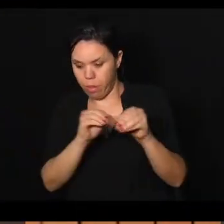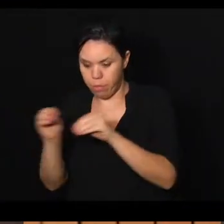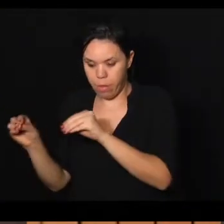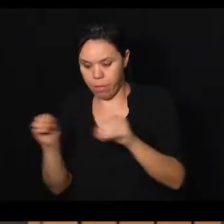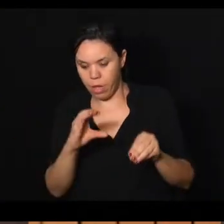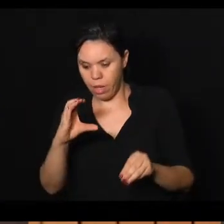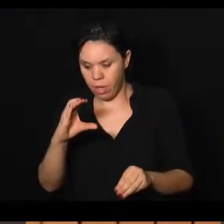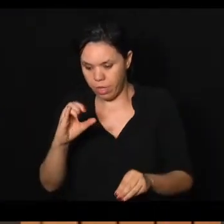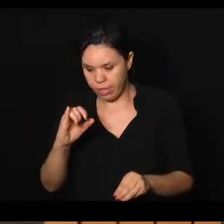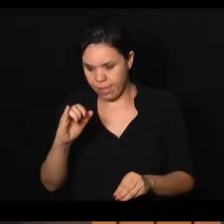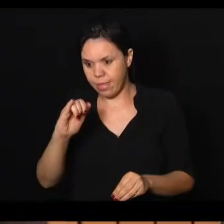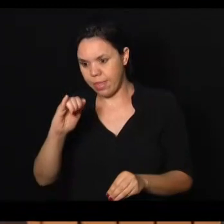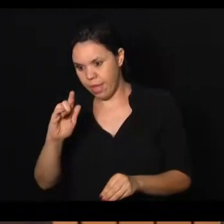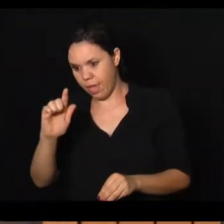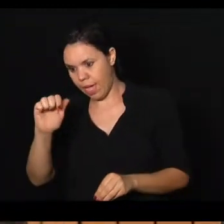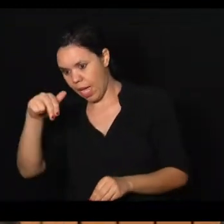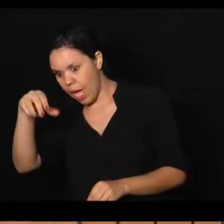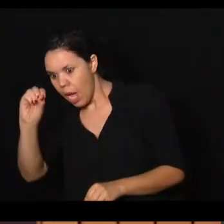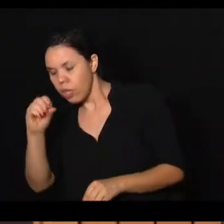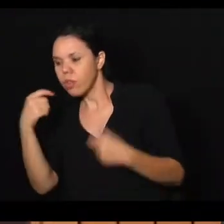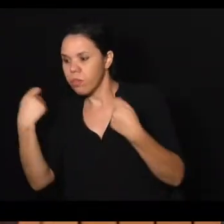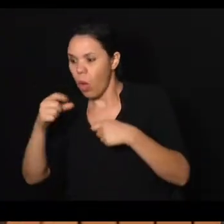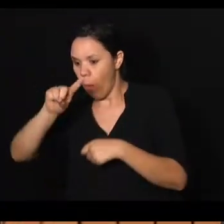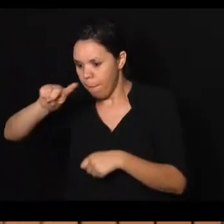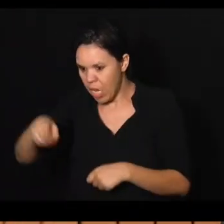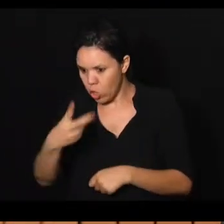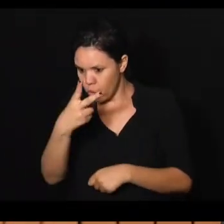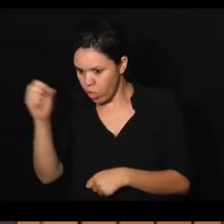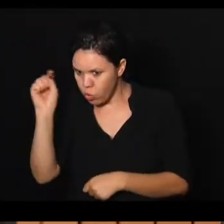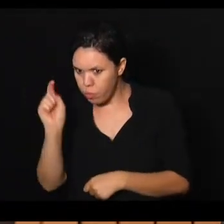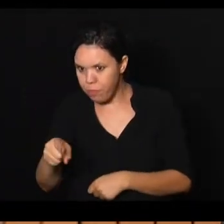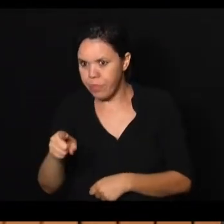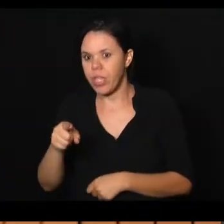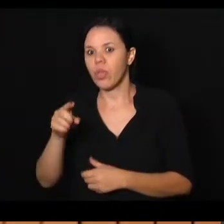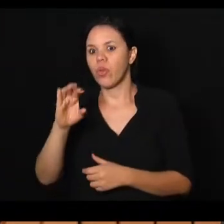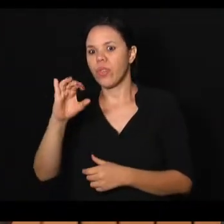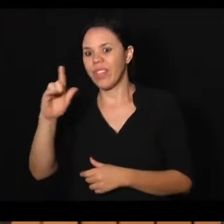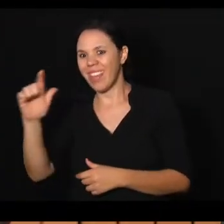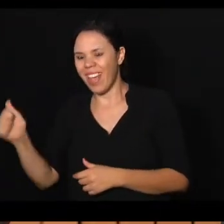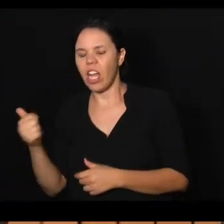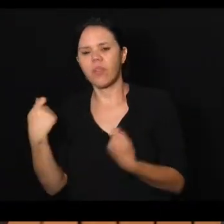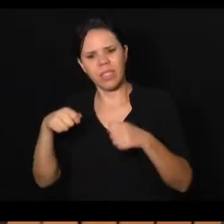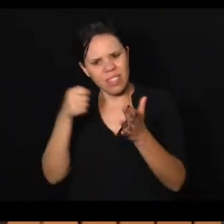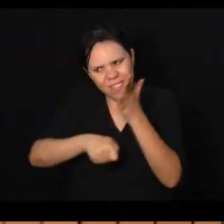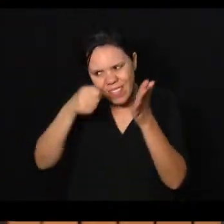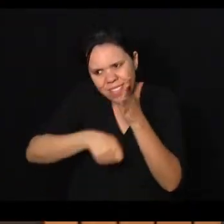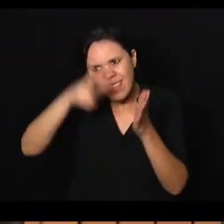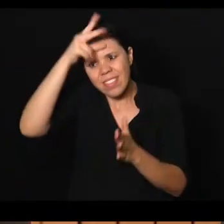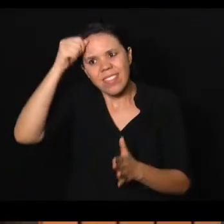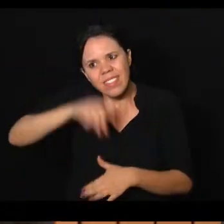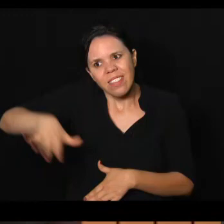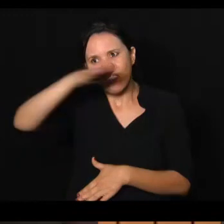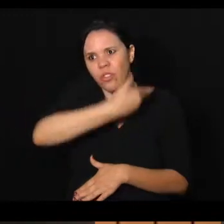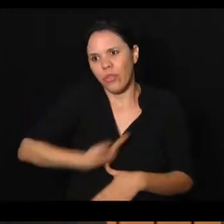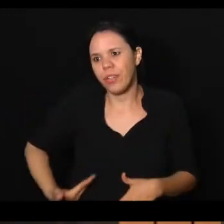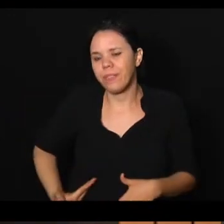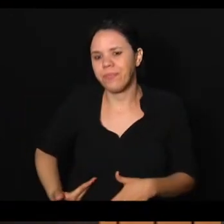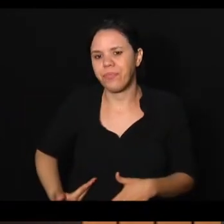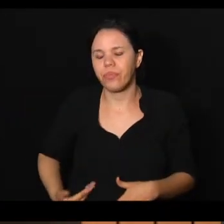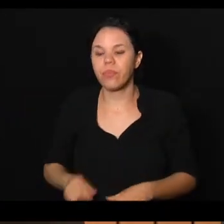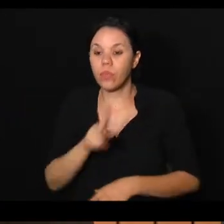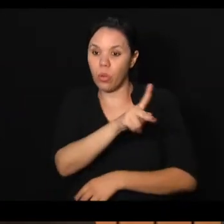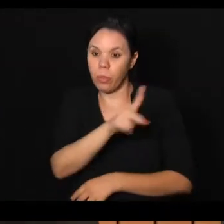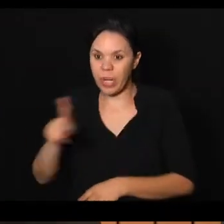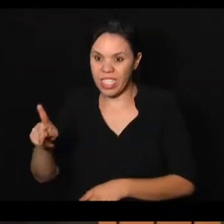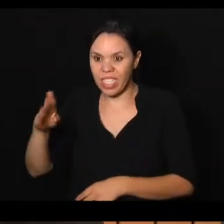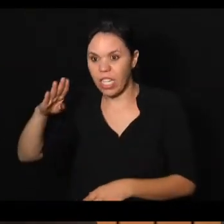1.200.000 ciganos que precisam ser alcançados por políticas públicas. O presidente